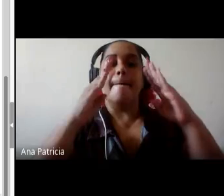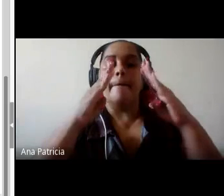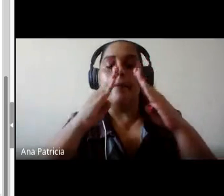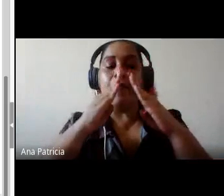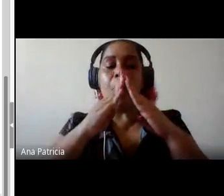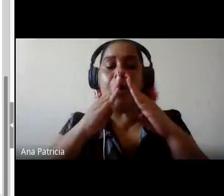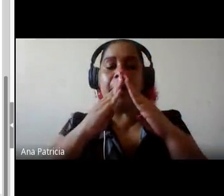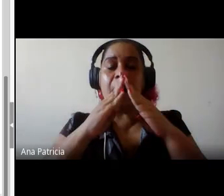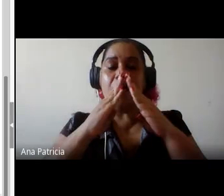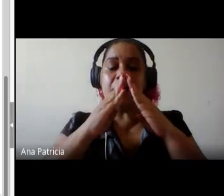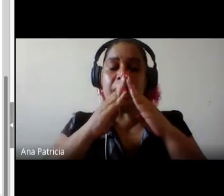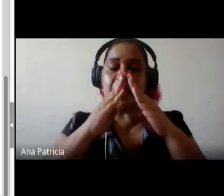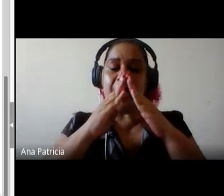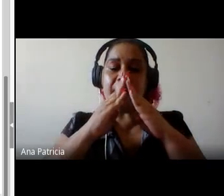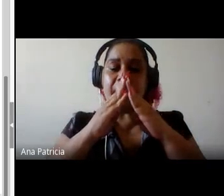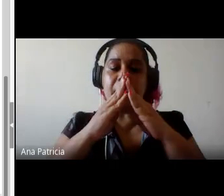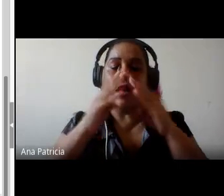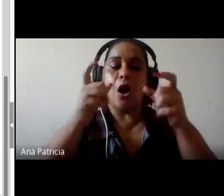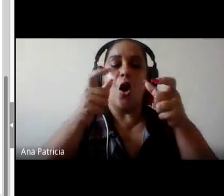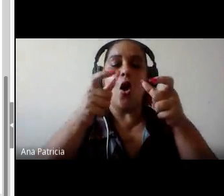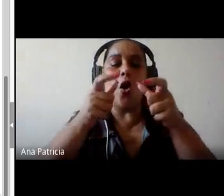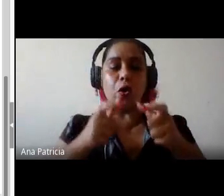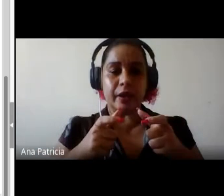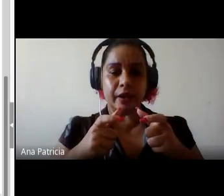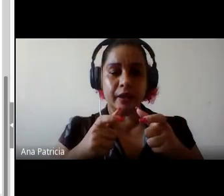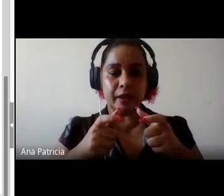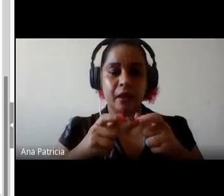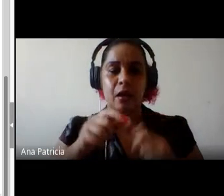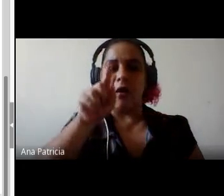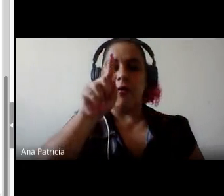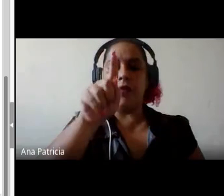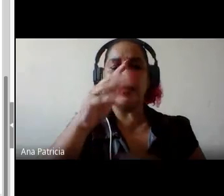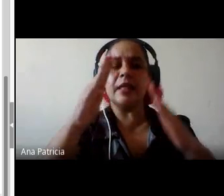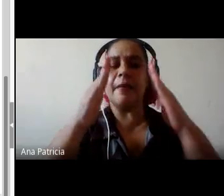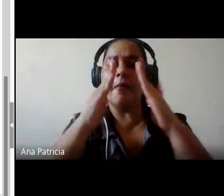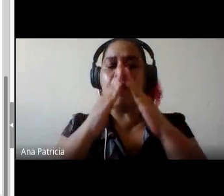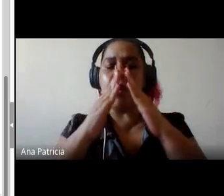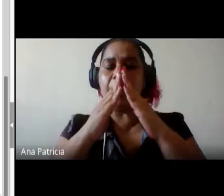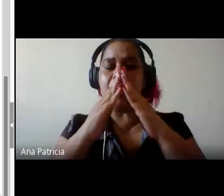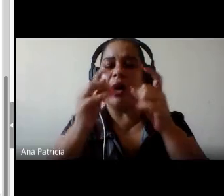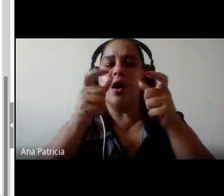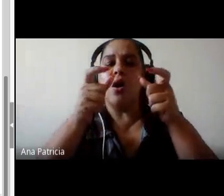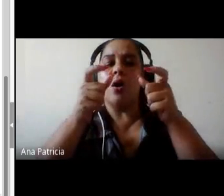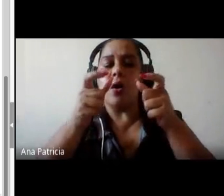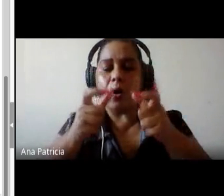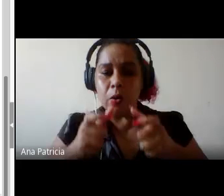Você mora, ao sinal de casa, onde? Você